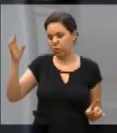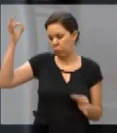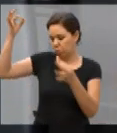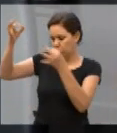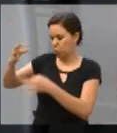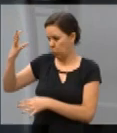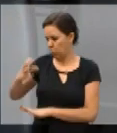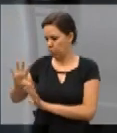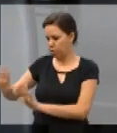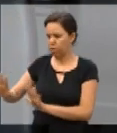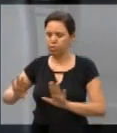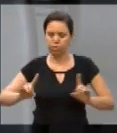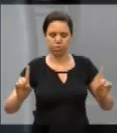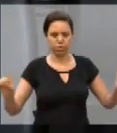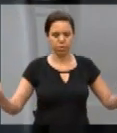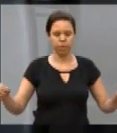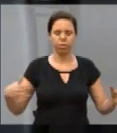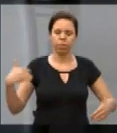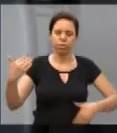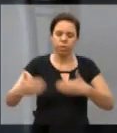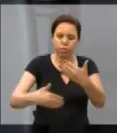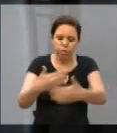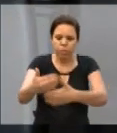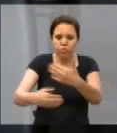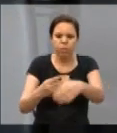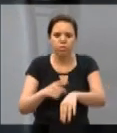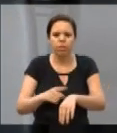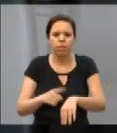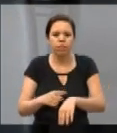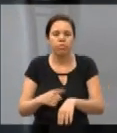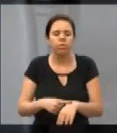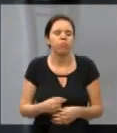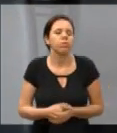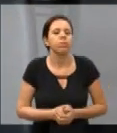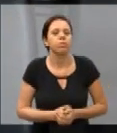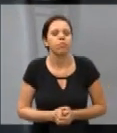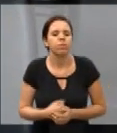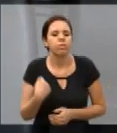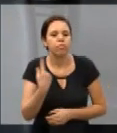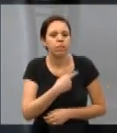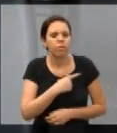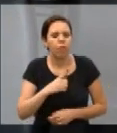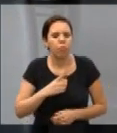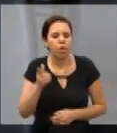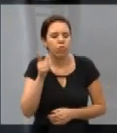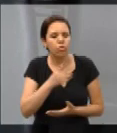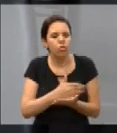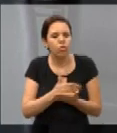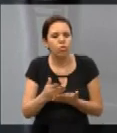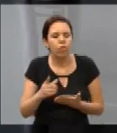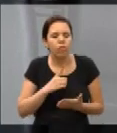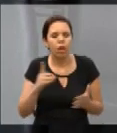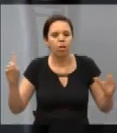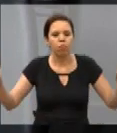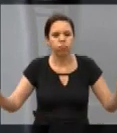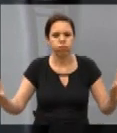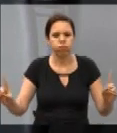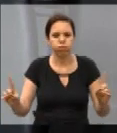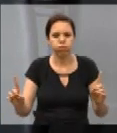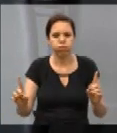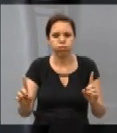certinha. E conforme foi passando o tempo, a gente foi criando uma sintonia sem querer. E aí